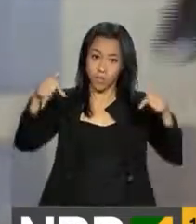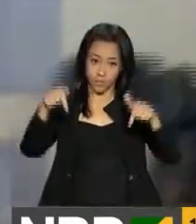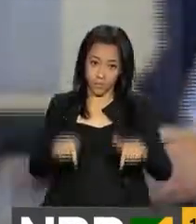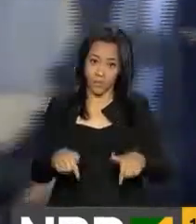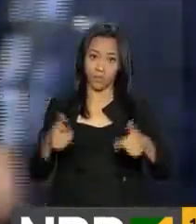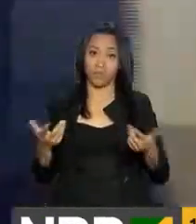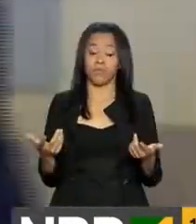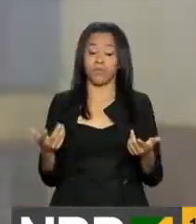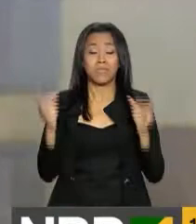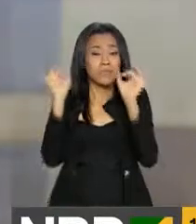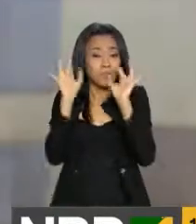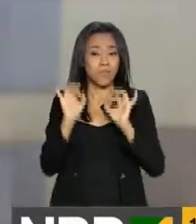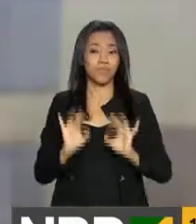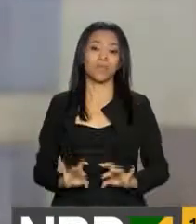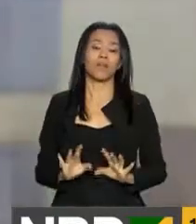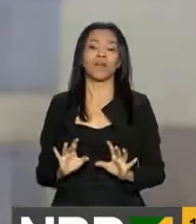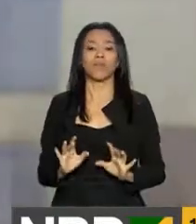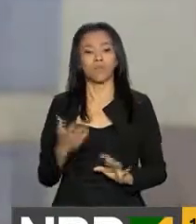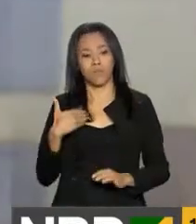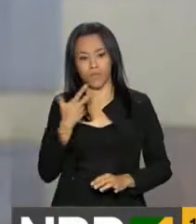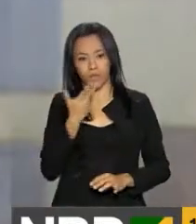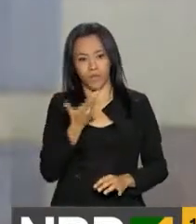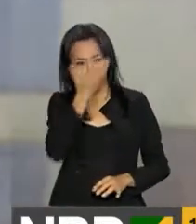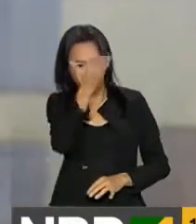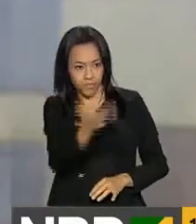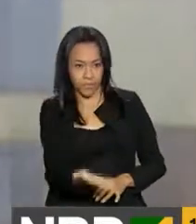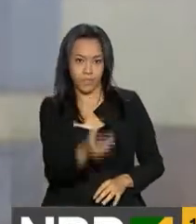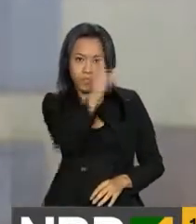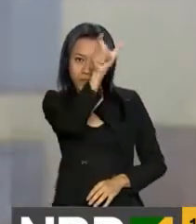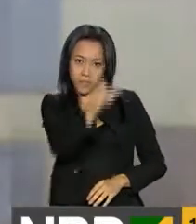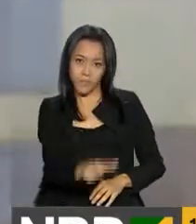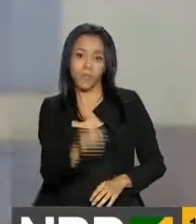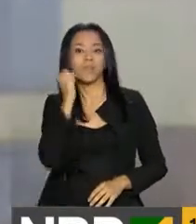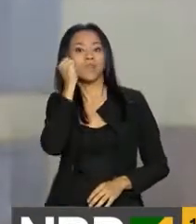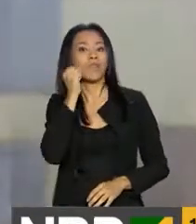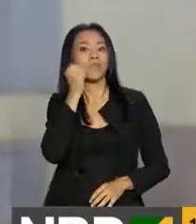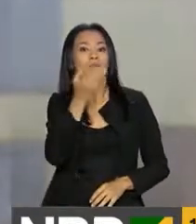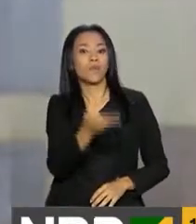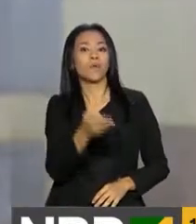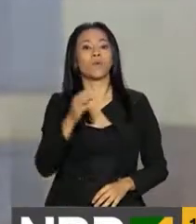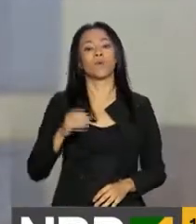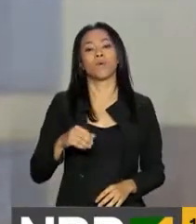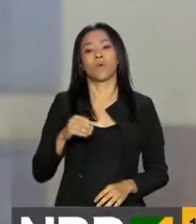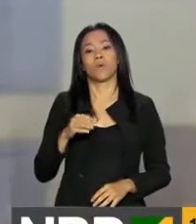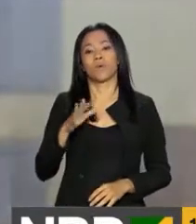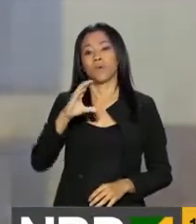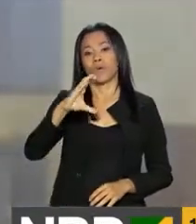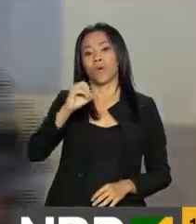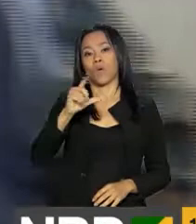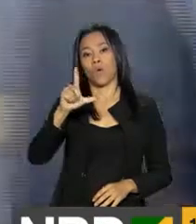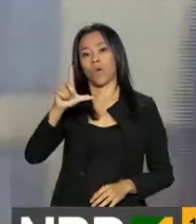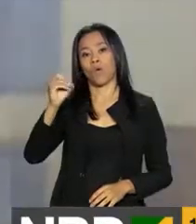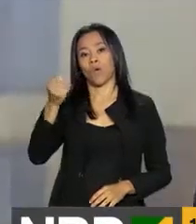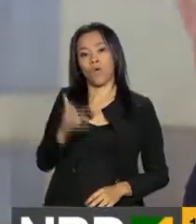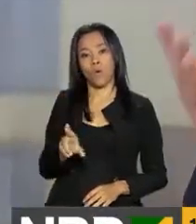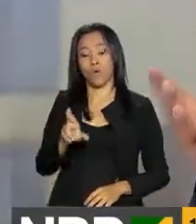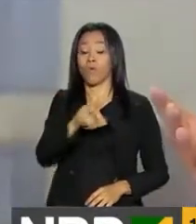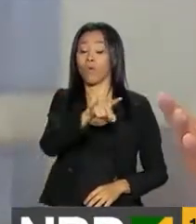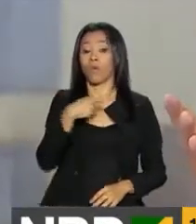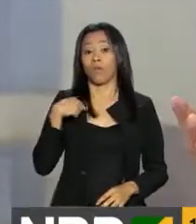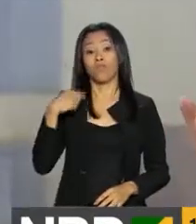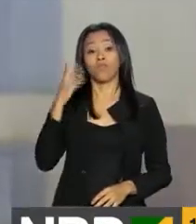especialíssima. Aliás, senador Fernando Collor, nós pudemos verificar pelos